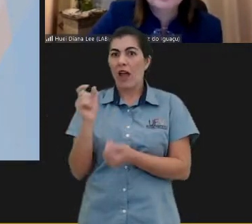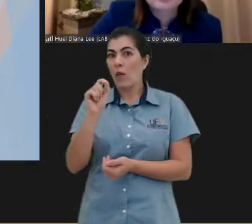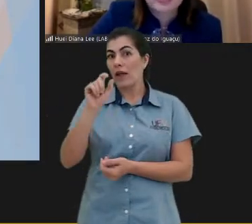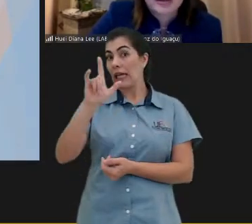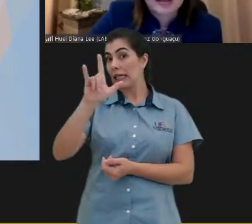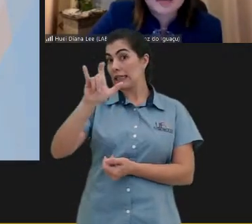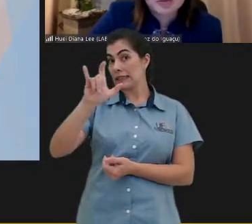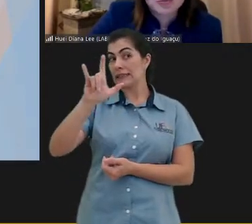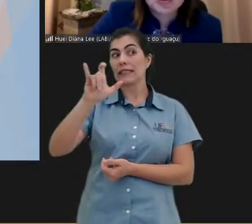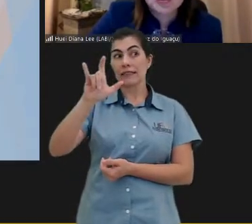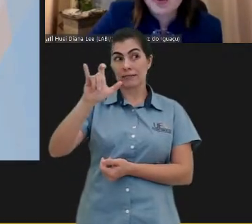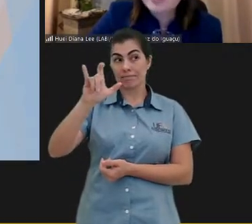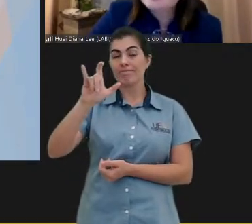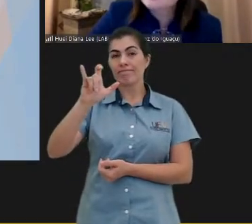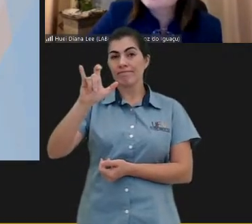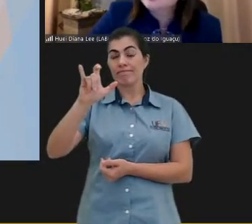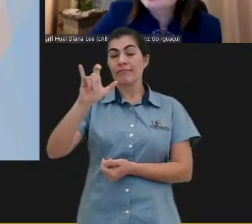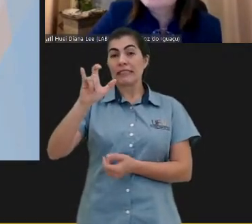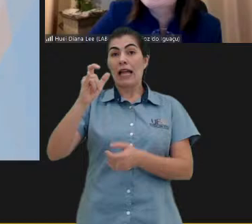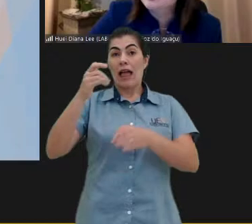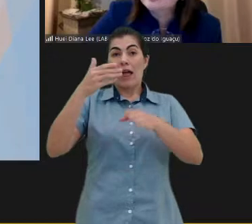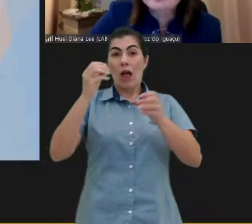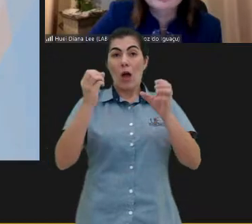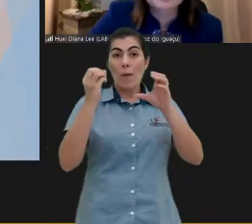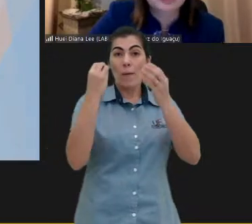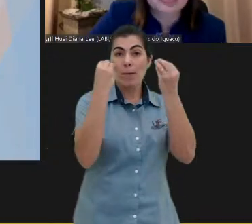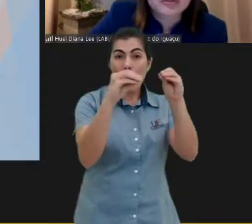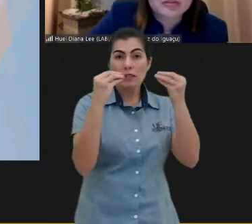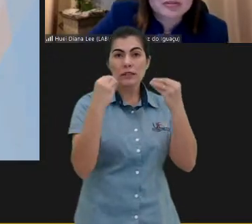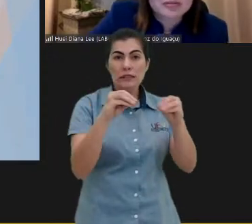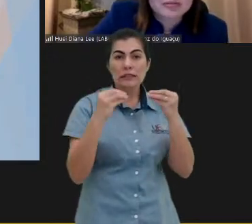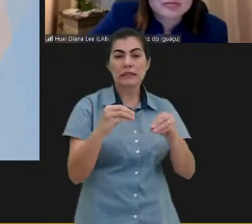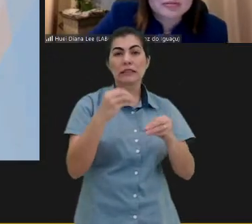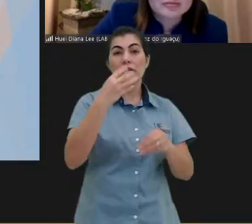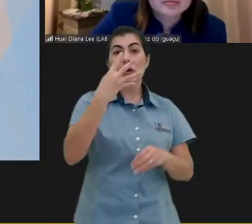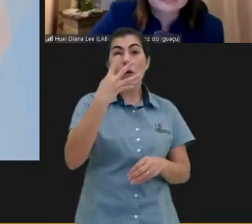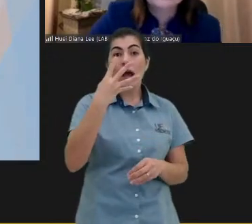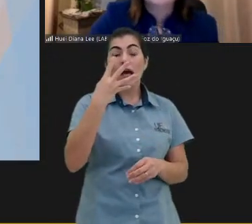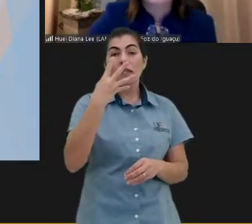usuários postam a cada minuto quase 350 mil stories.